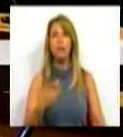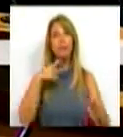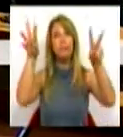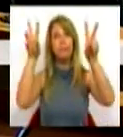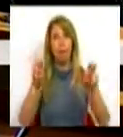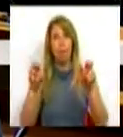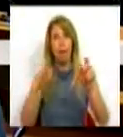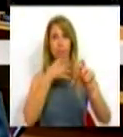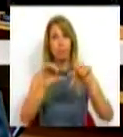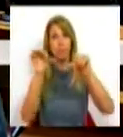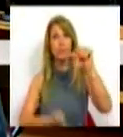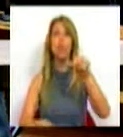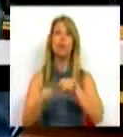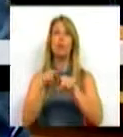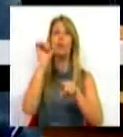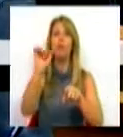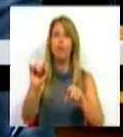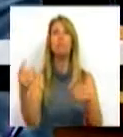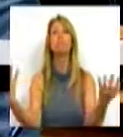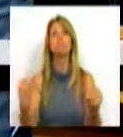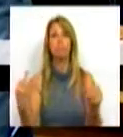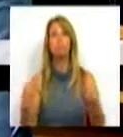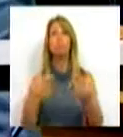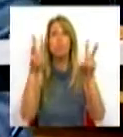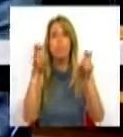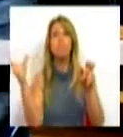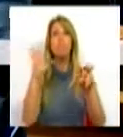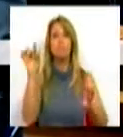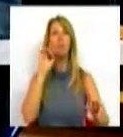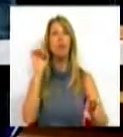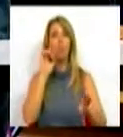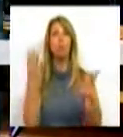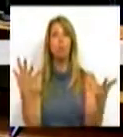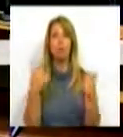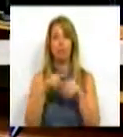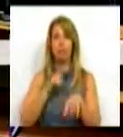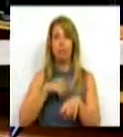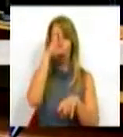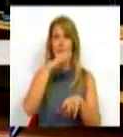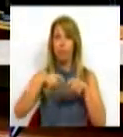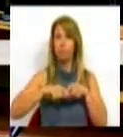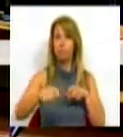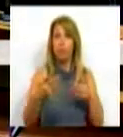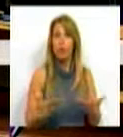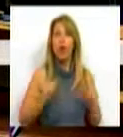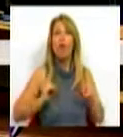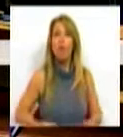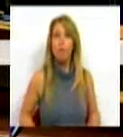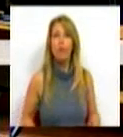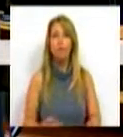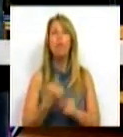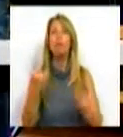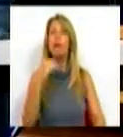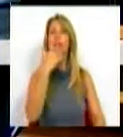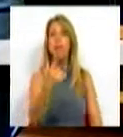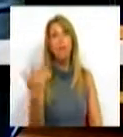política. É, sem dúvida, um dos temas mais importantes desta legislatura que agora se inicia, porque, e como bem disse, se há um